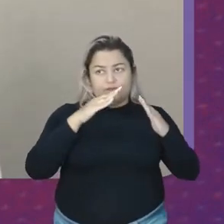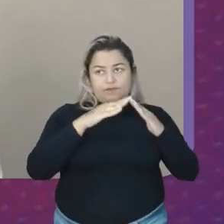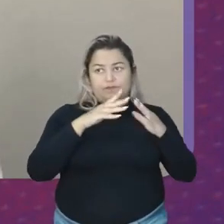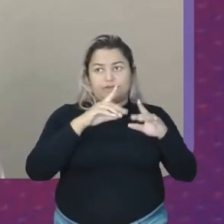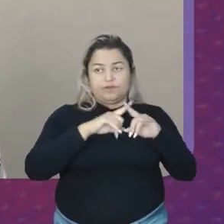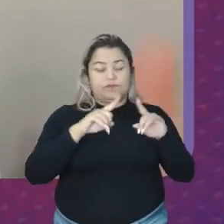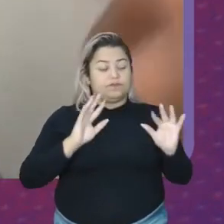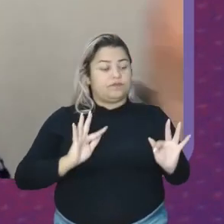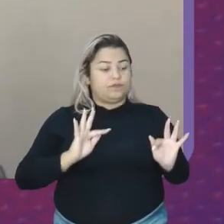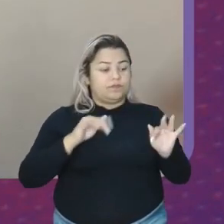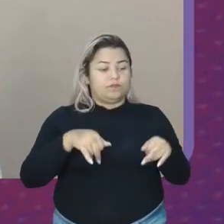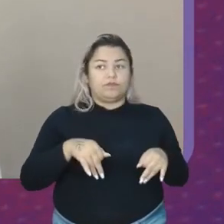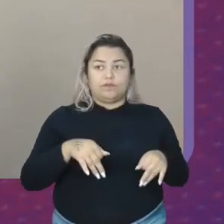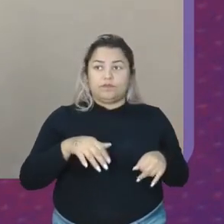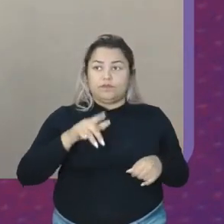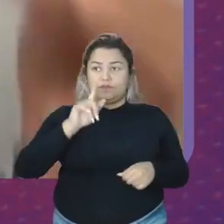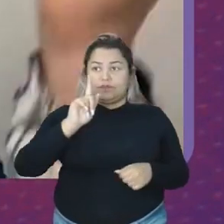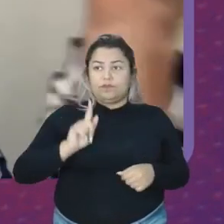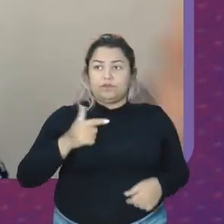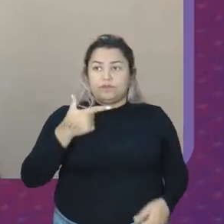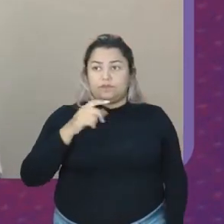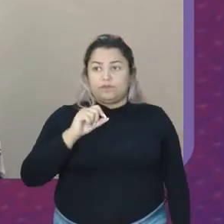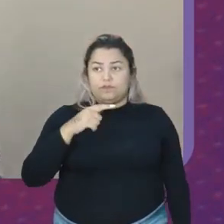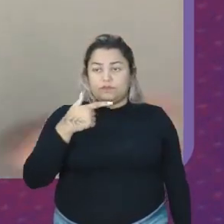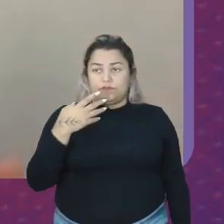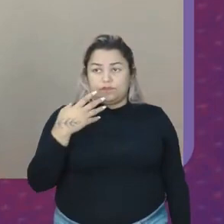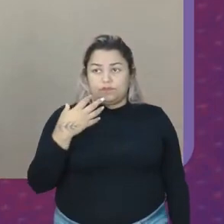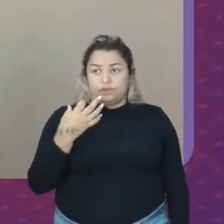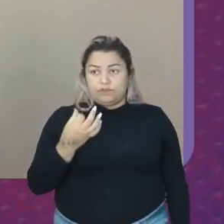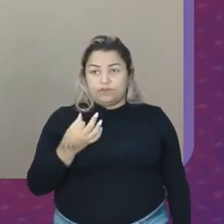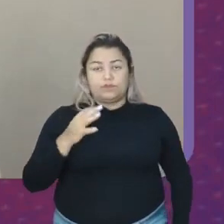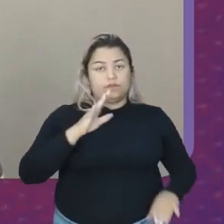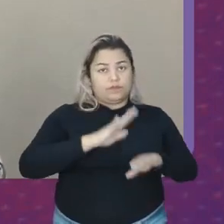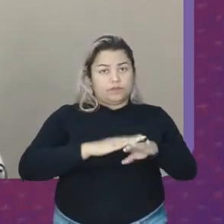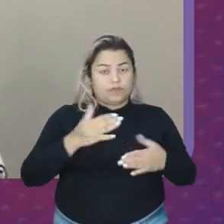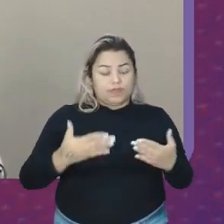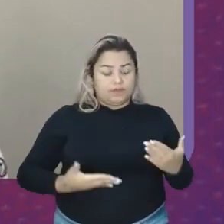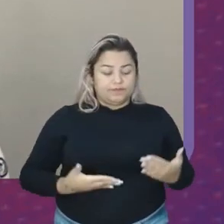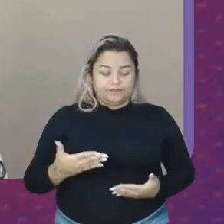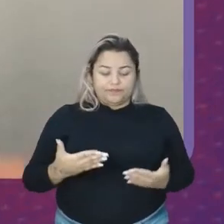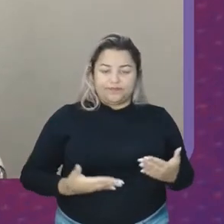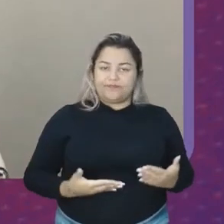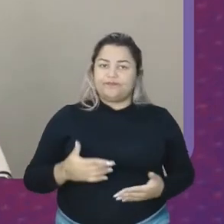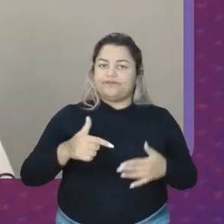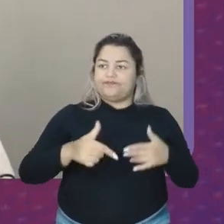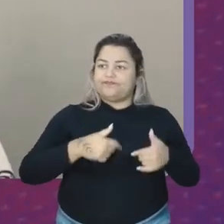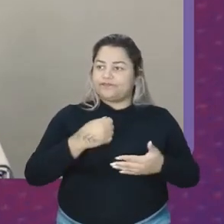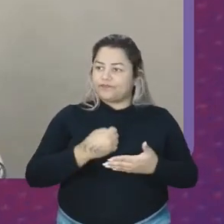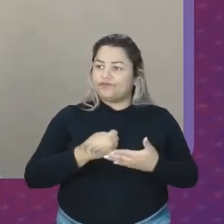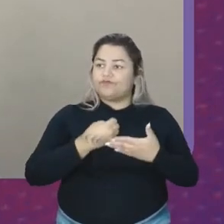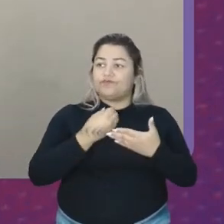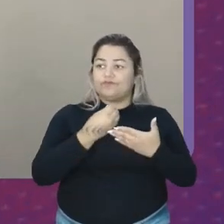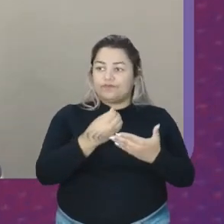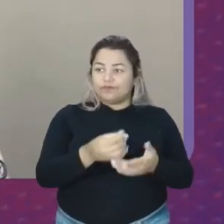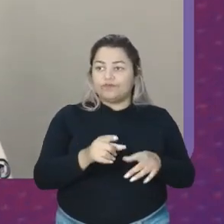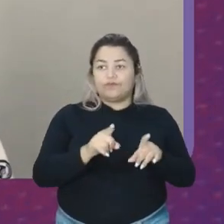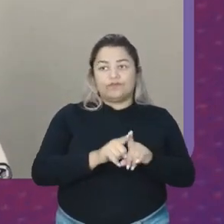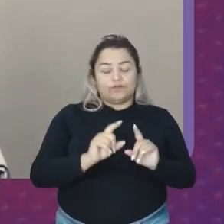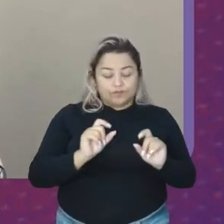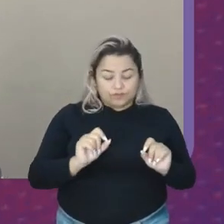até o final da gestão, em 2026, mais serviços serão entregues. A reestruturação do